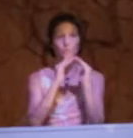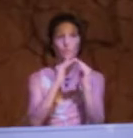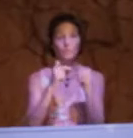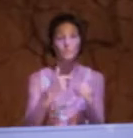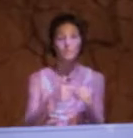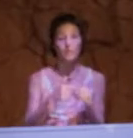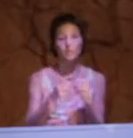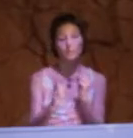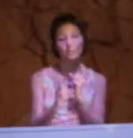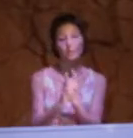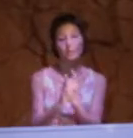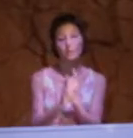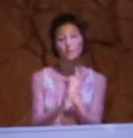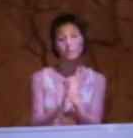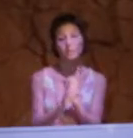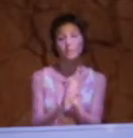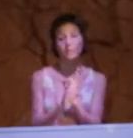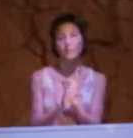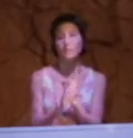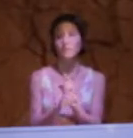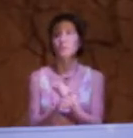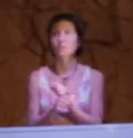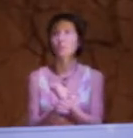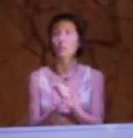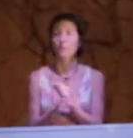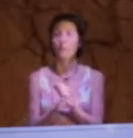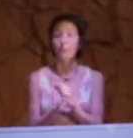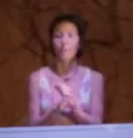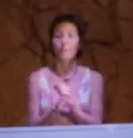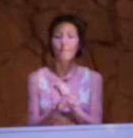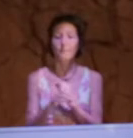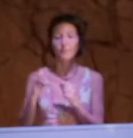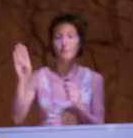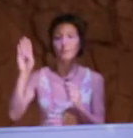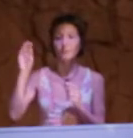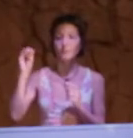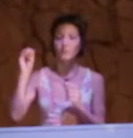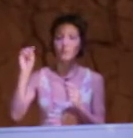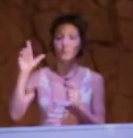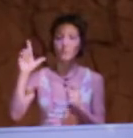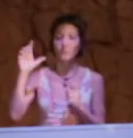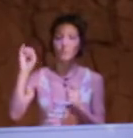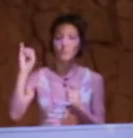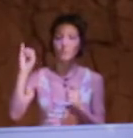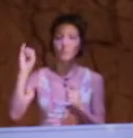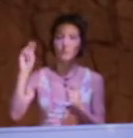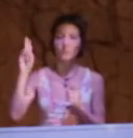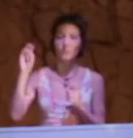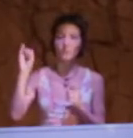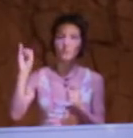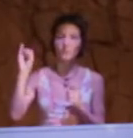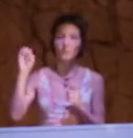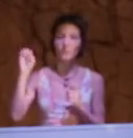30 minutos de Real Forte Príncipe da Beira, chamada Costa Marques, também fronteira com a Bolívia, e a margem ali do Rio Guaporé. Então hoje ela